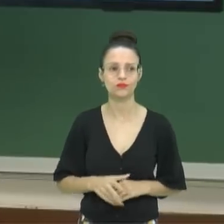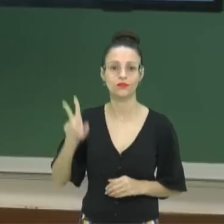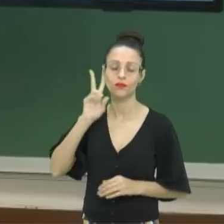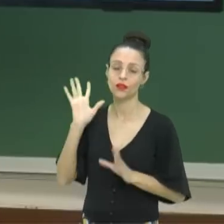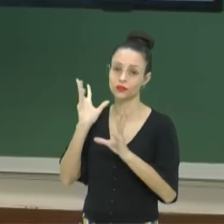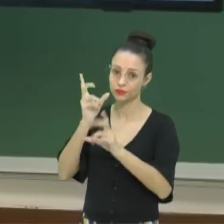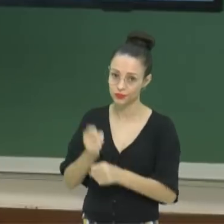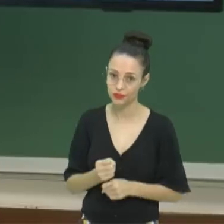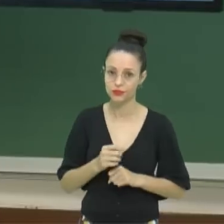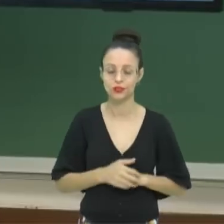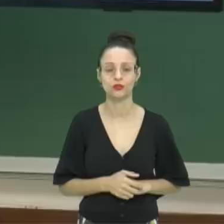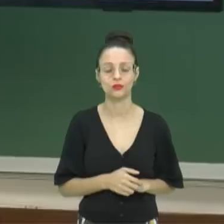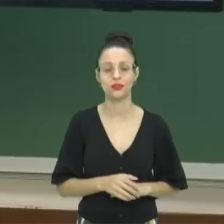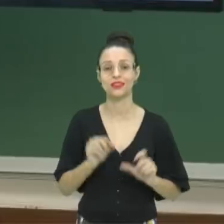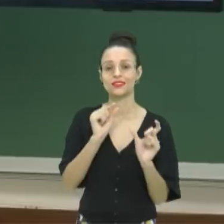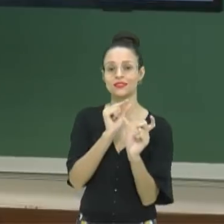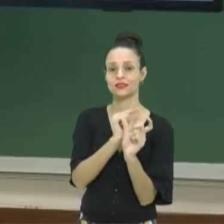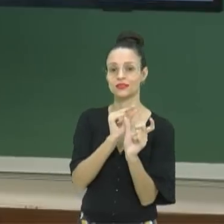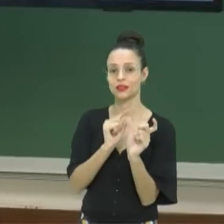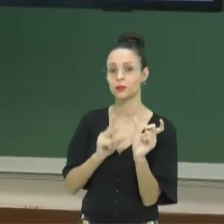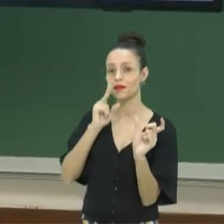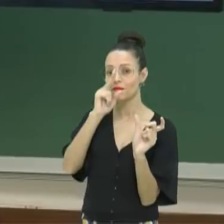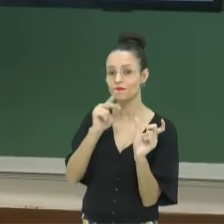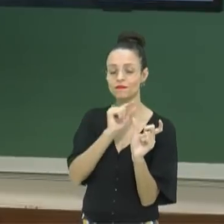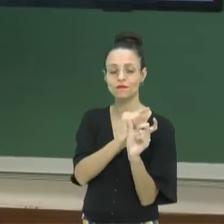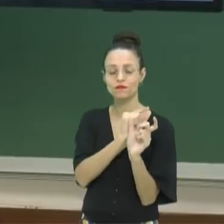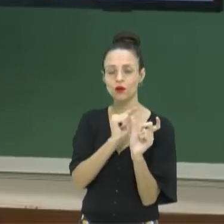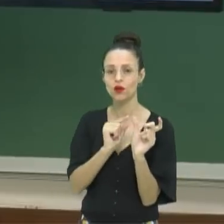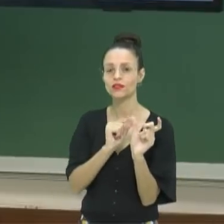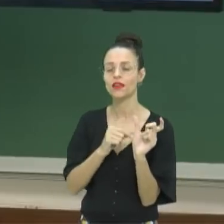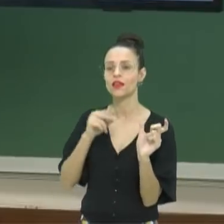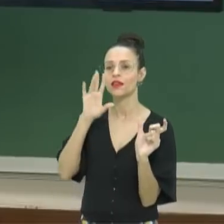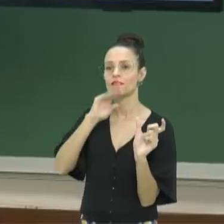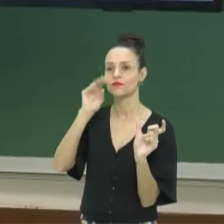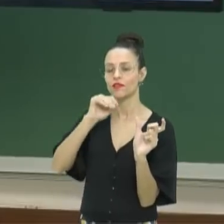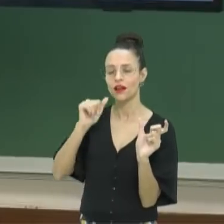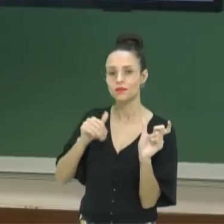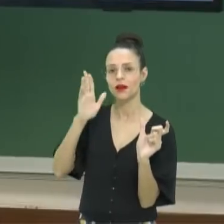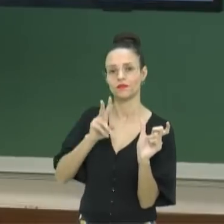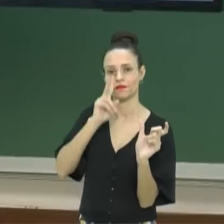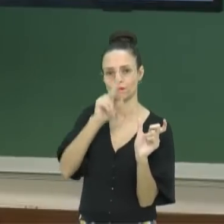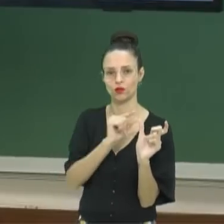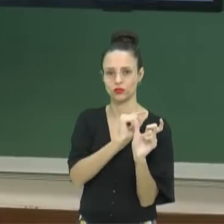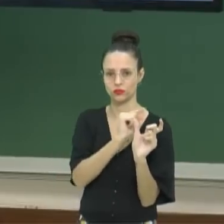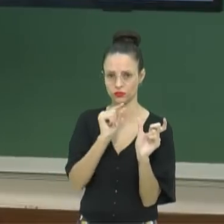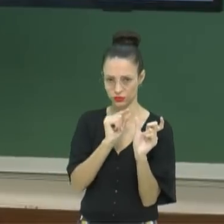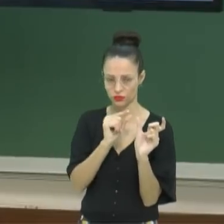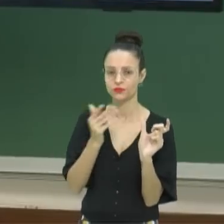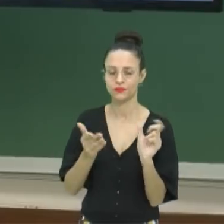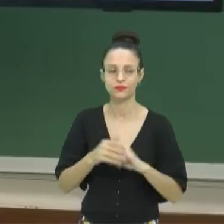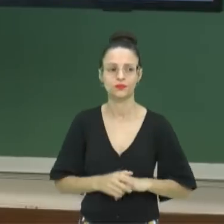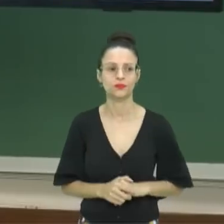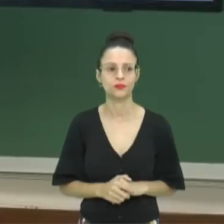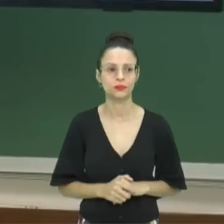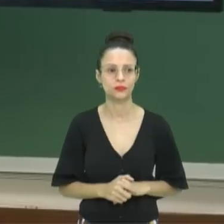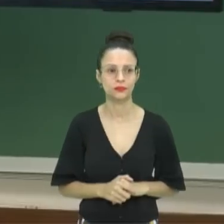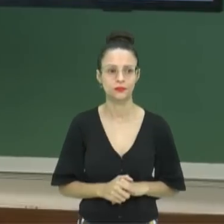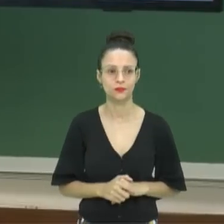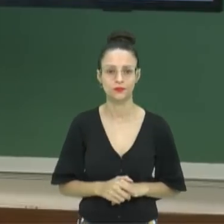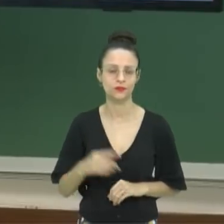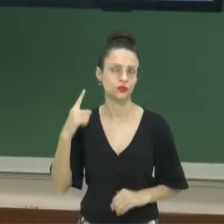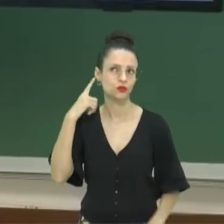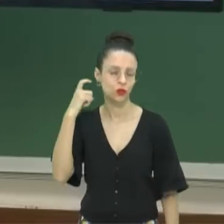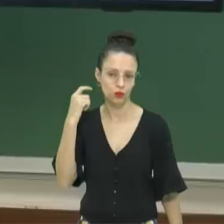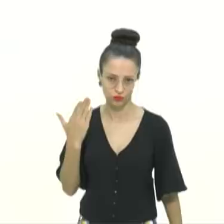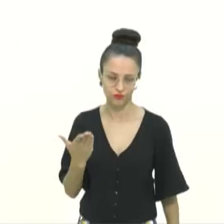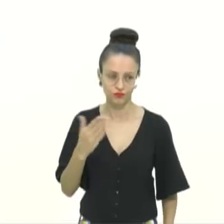Relembrando, sílaba tônica é aquela que nós pronunciamos com maior intensidade. Intensidade